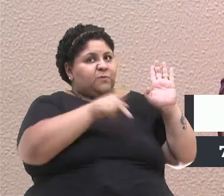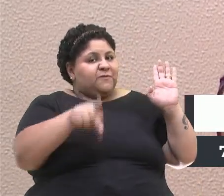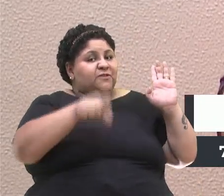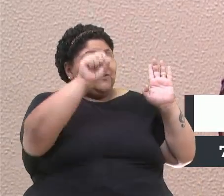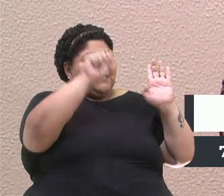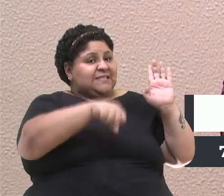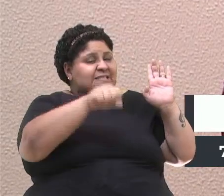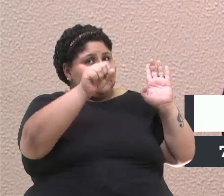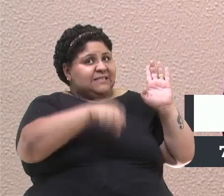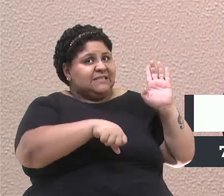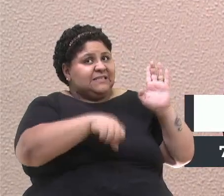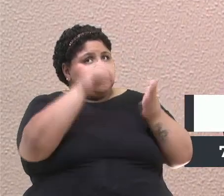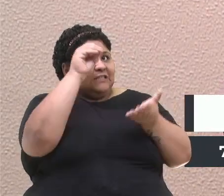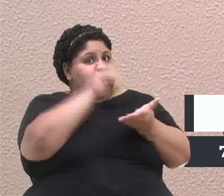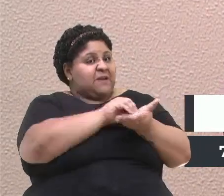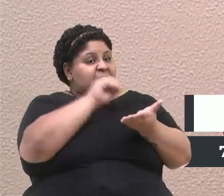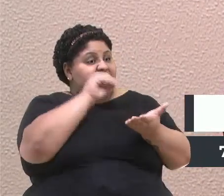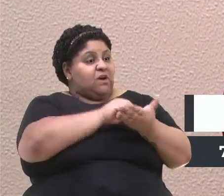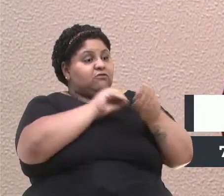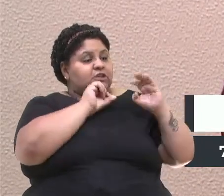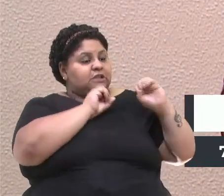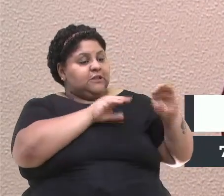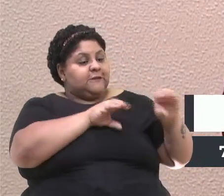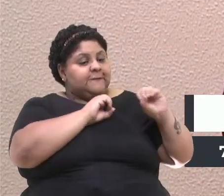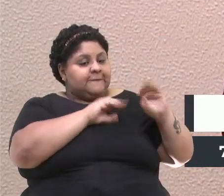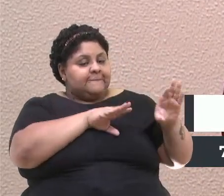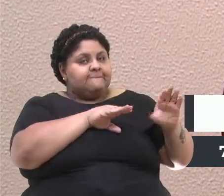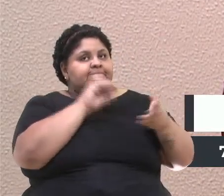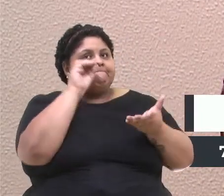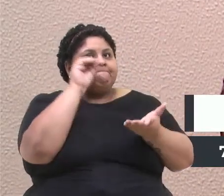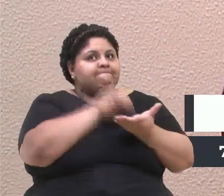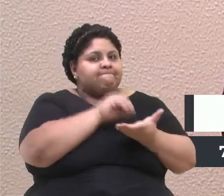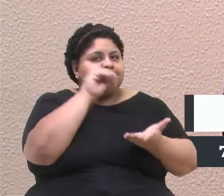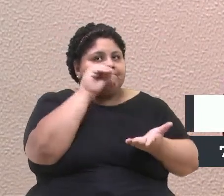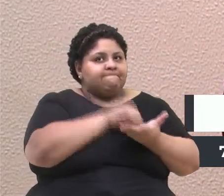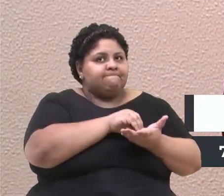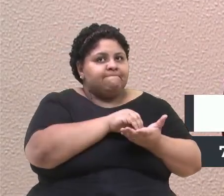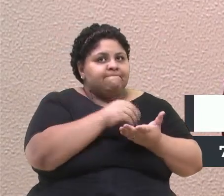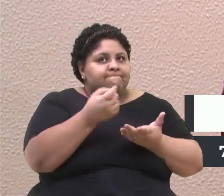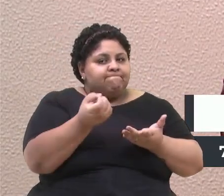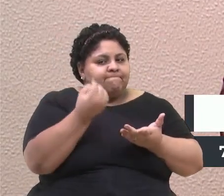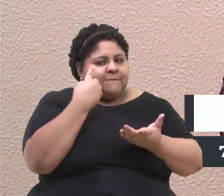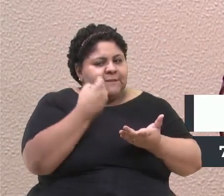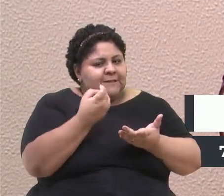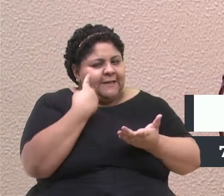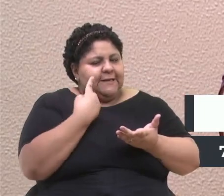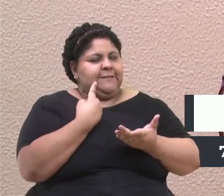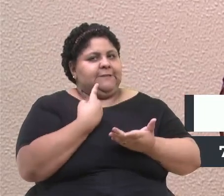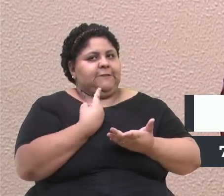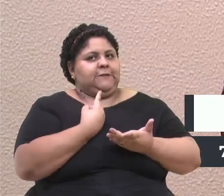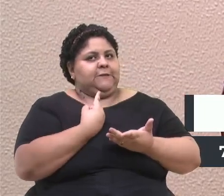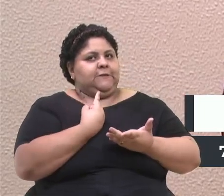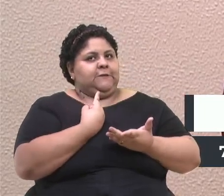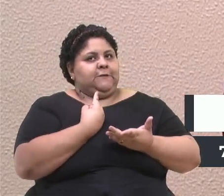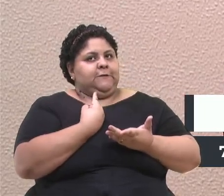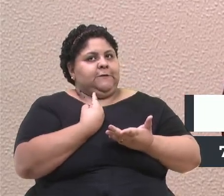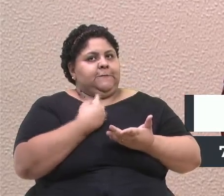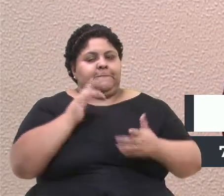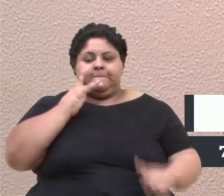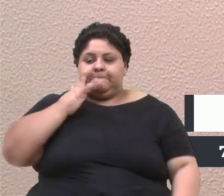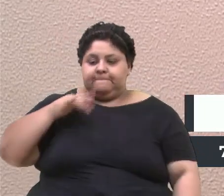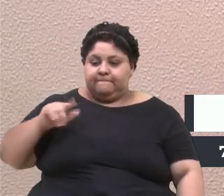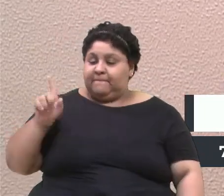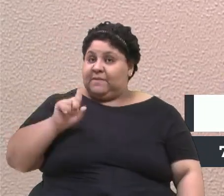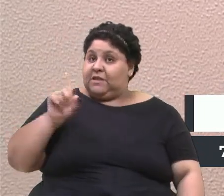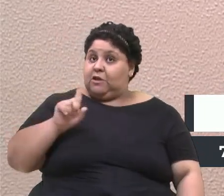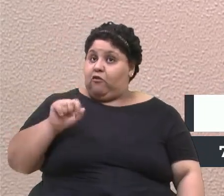Porque a falta de educação, a falta de interesse dessas crianças, e não vou